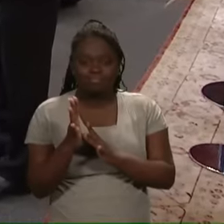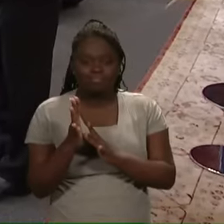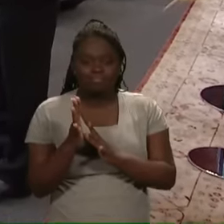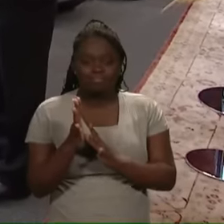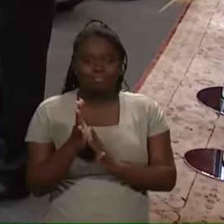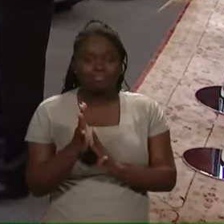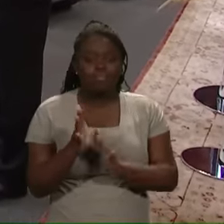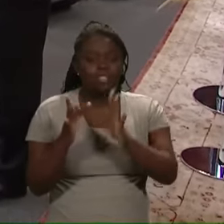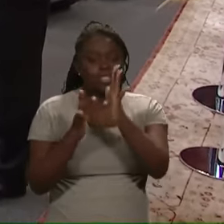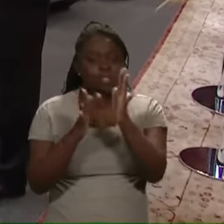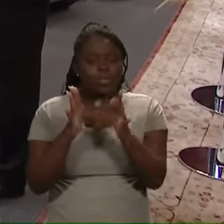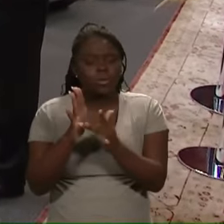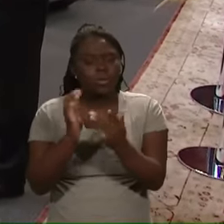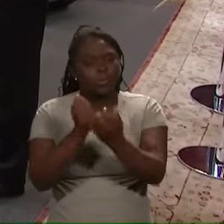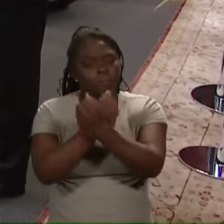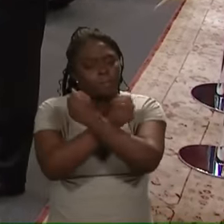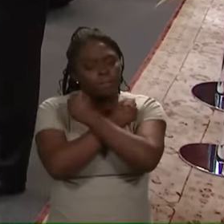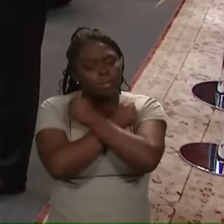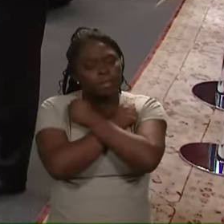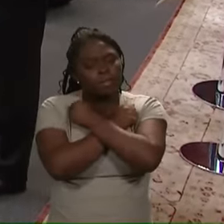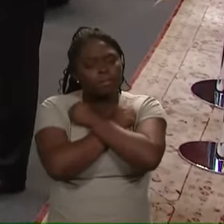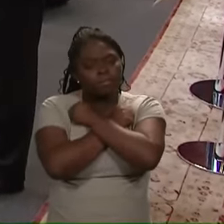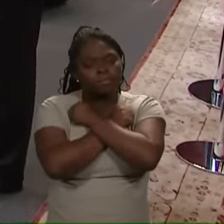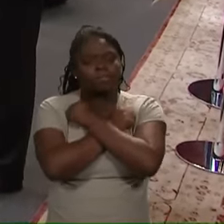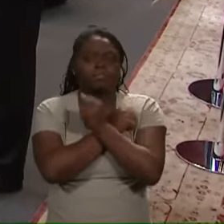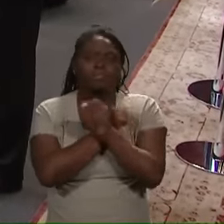Ele te abraça.